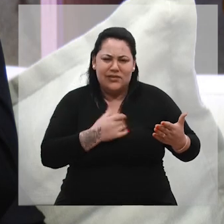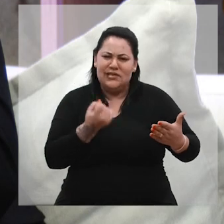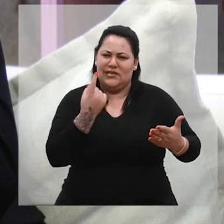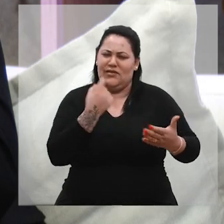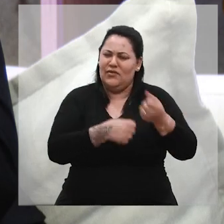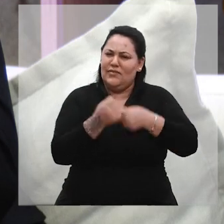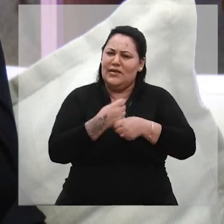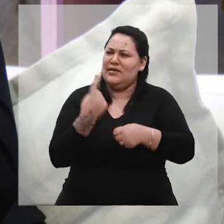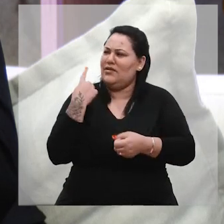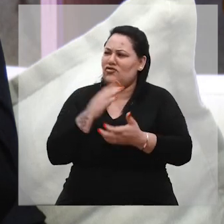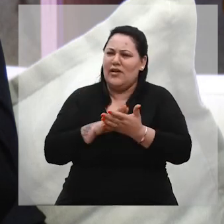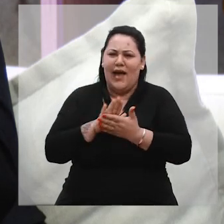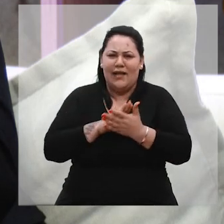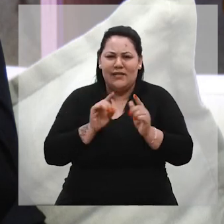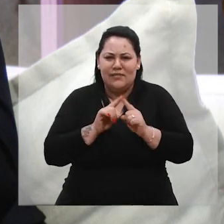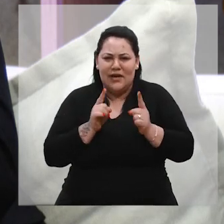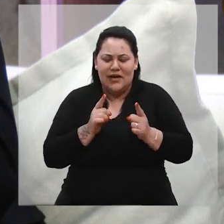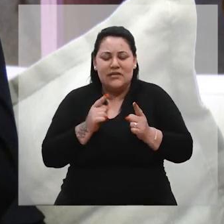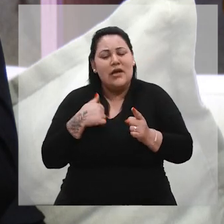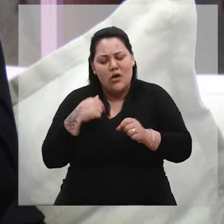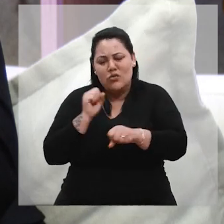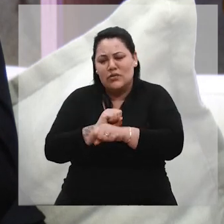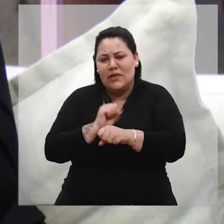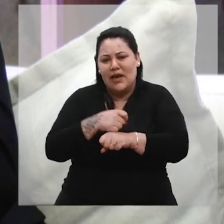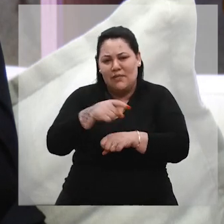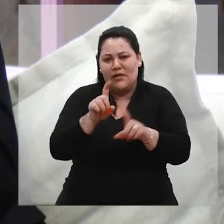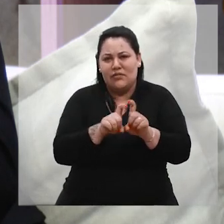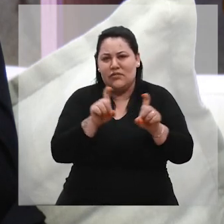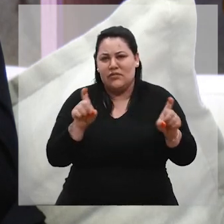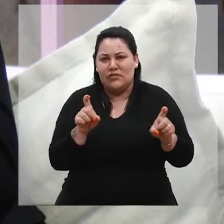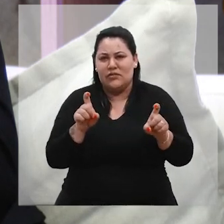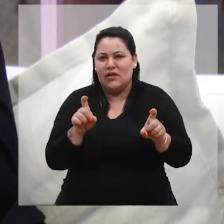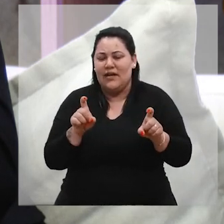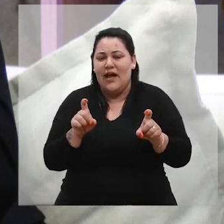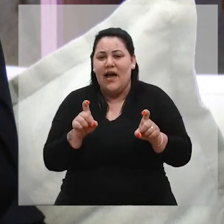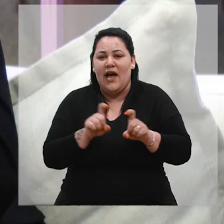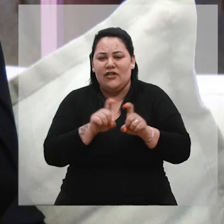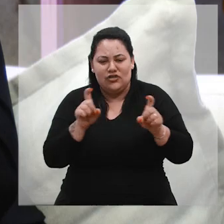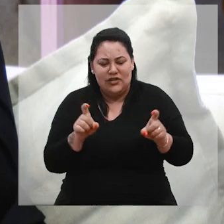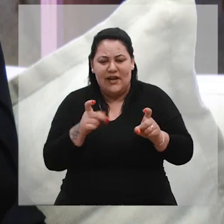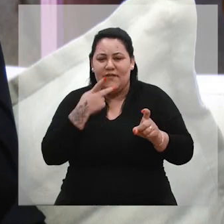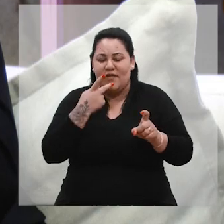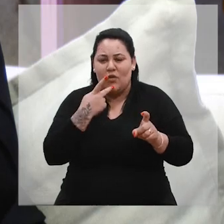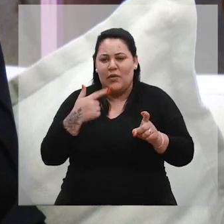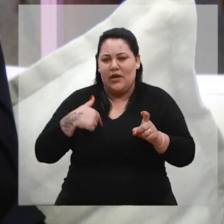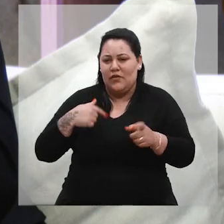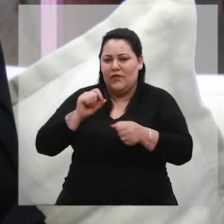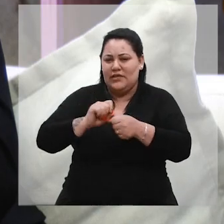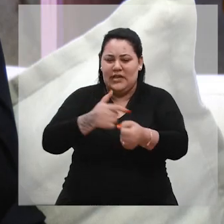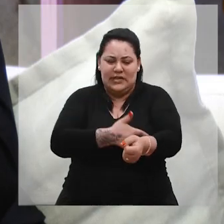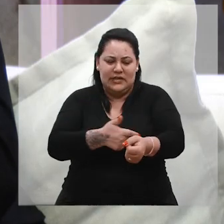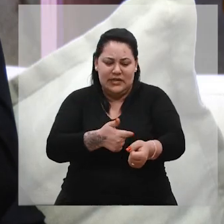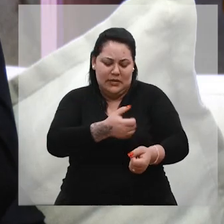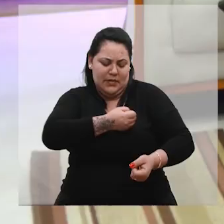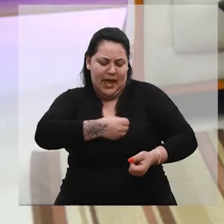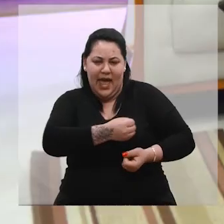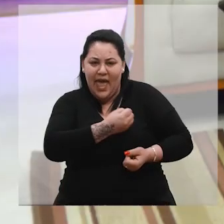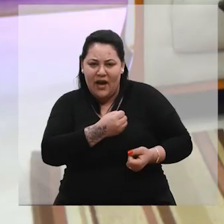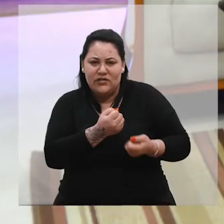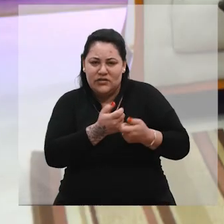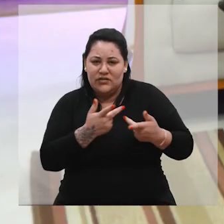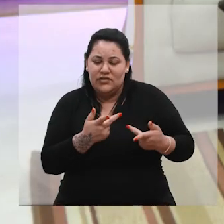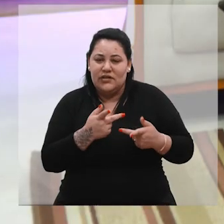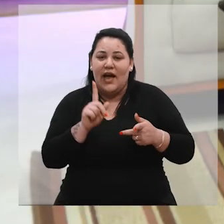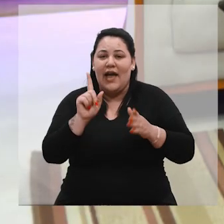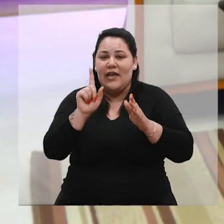ano passado. Mas daí esperei para ir no meu ginecologista. Meu ginecologista me deu vários exames para fazer, que foi constatado